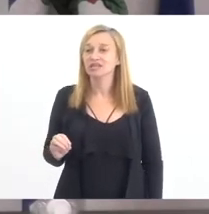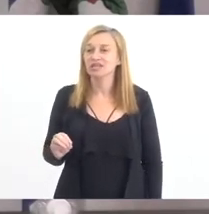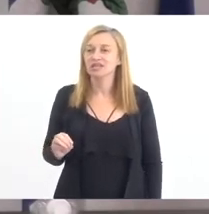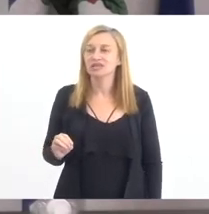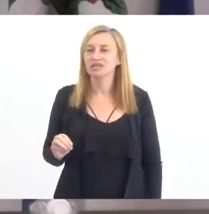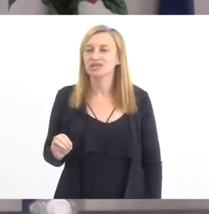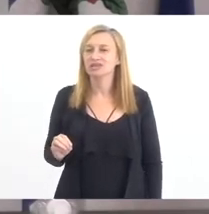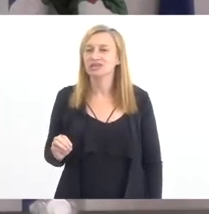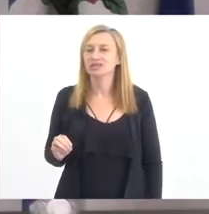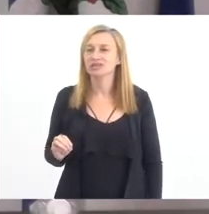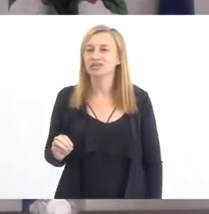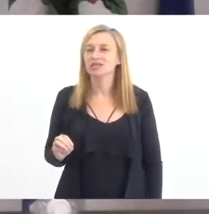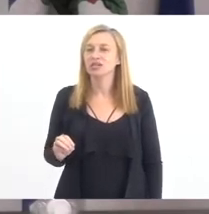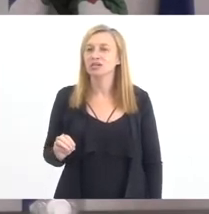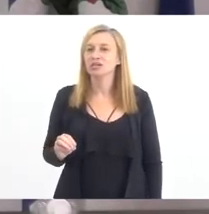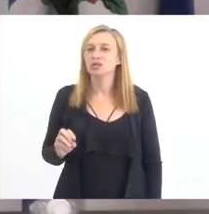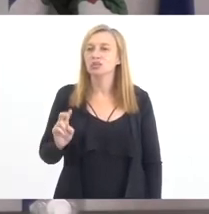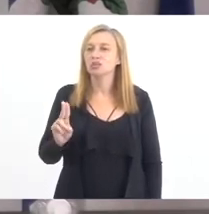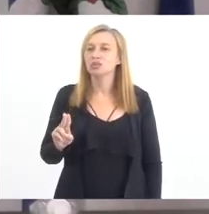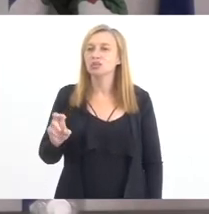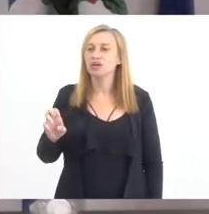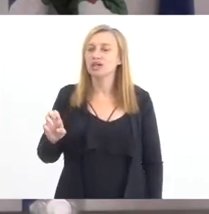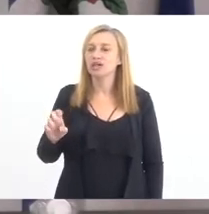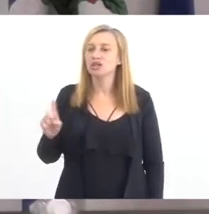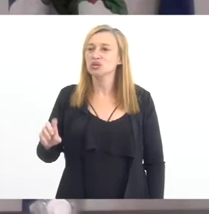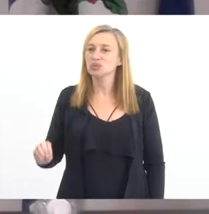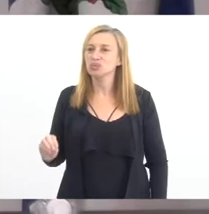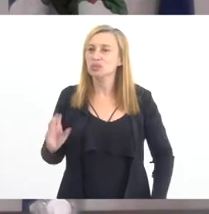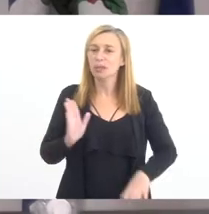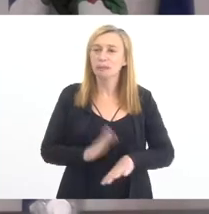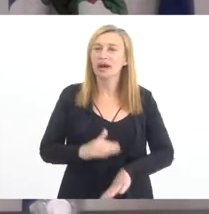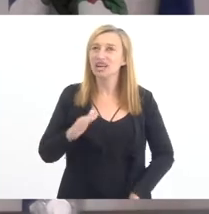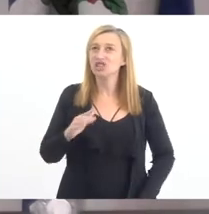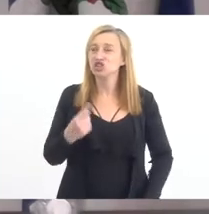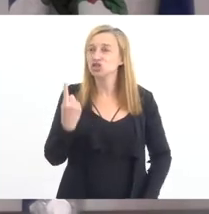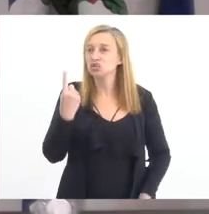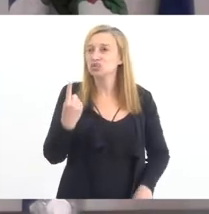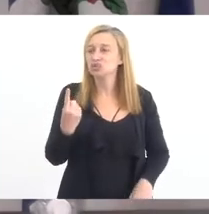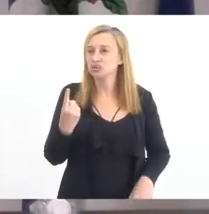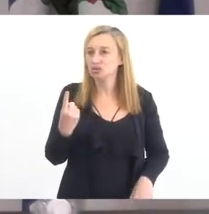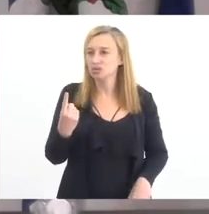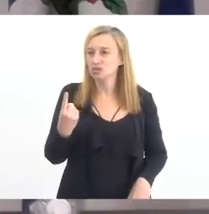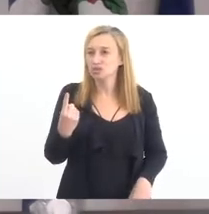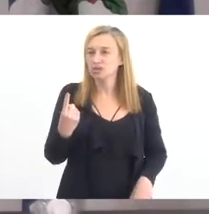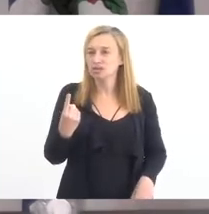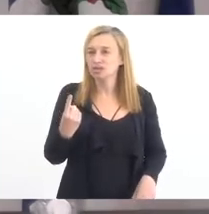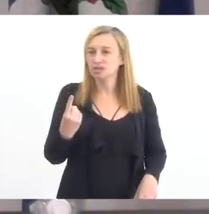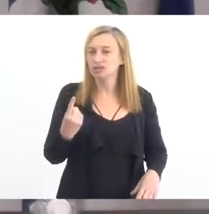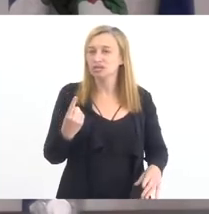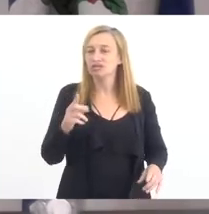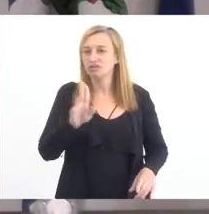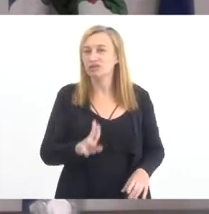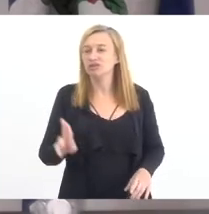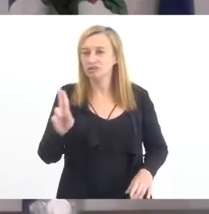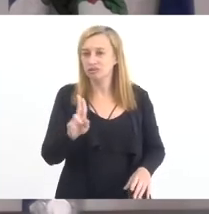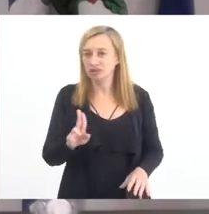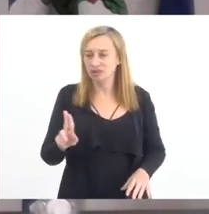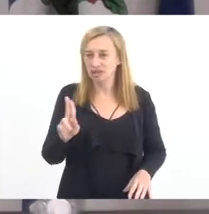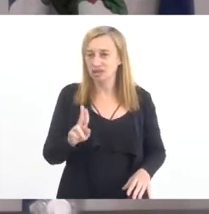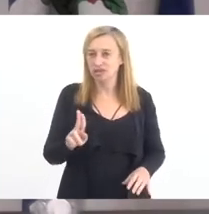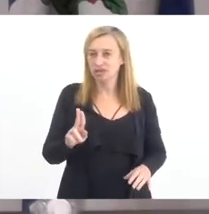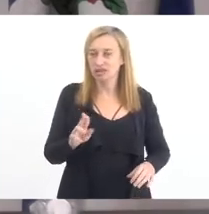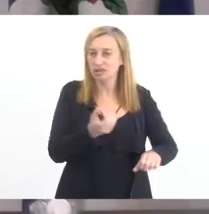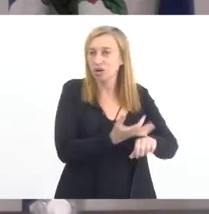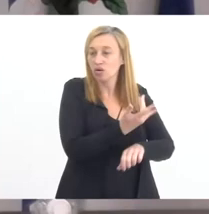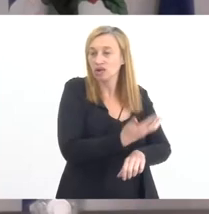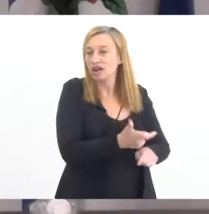Maravilha. Porque o ESO vai ter mais de uma faculdade da UERJ. A UESO é grande e ela vai